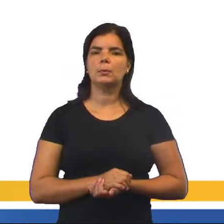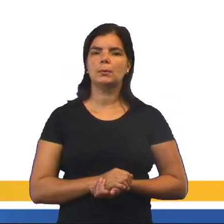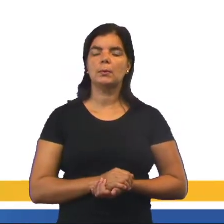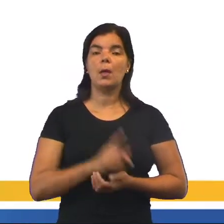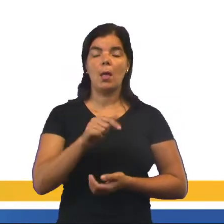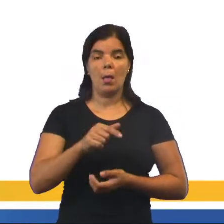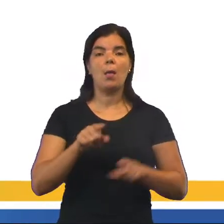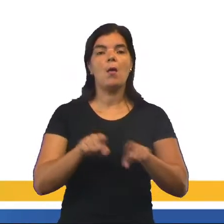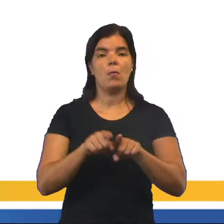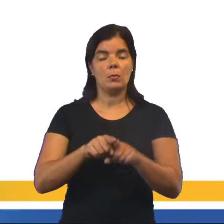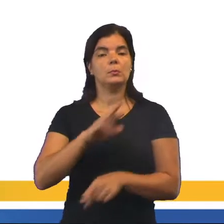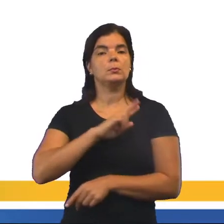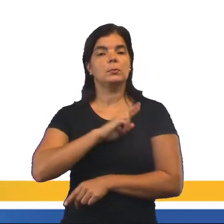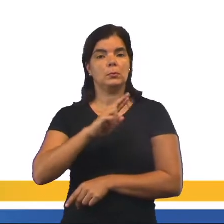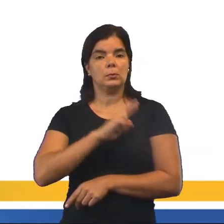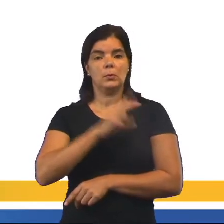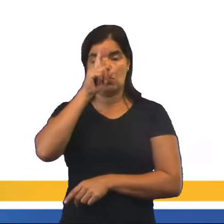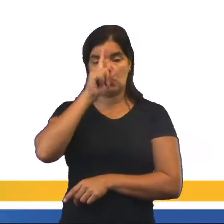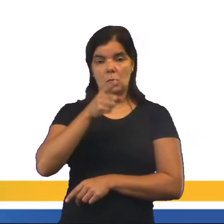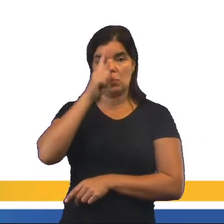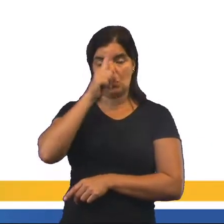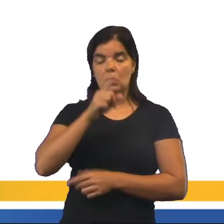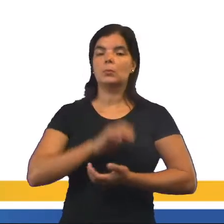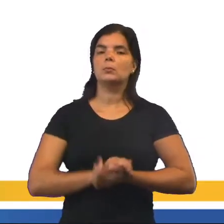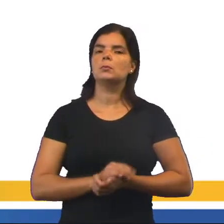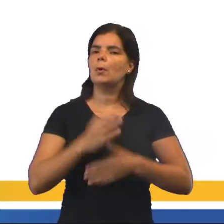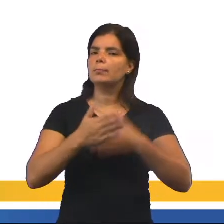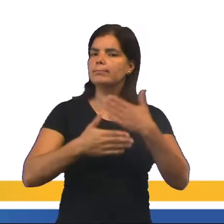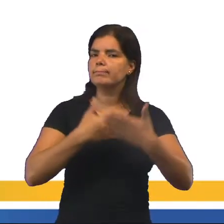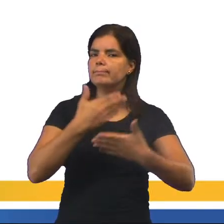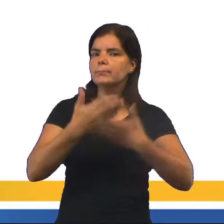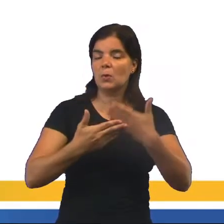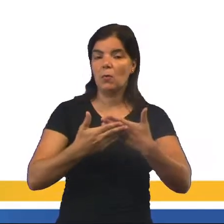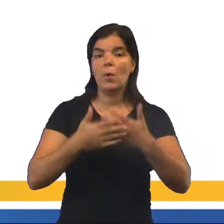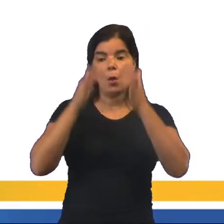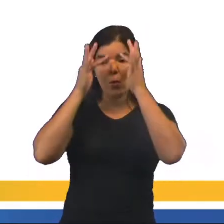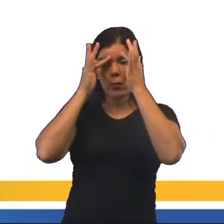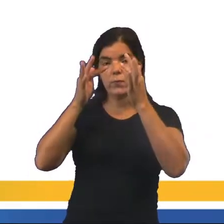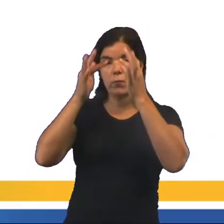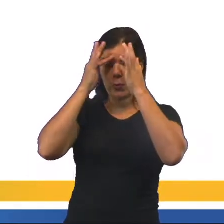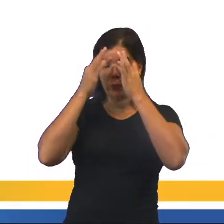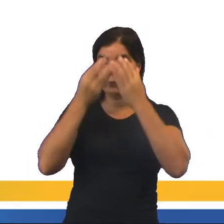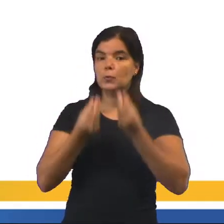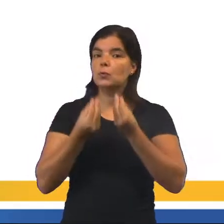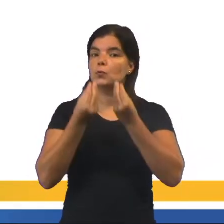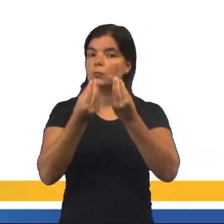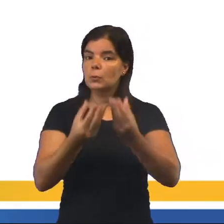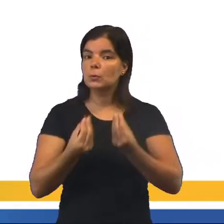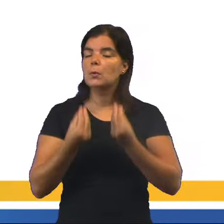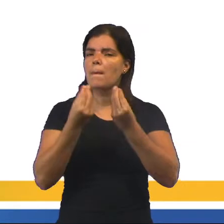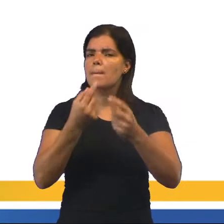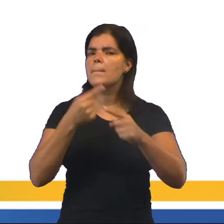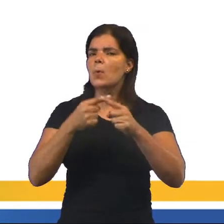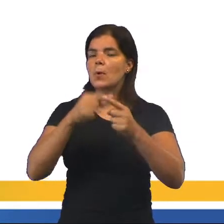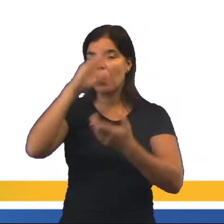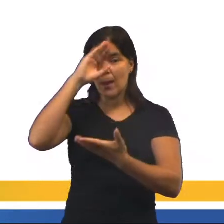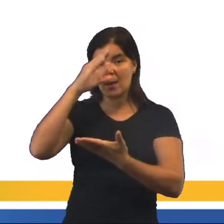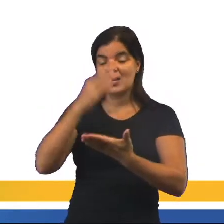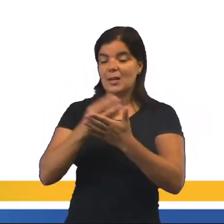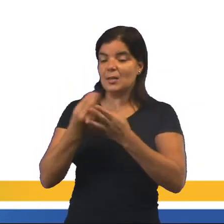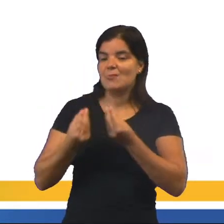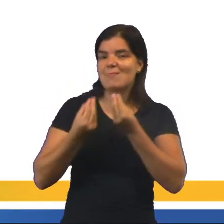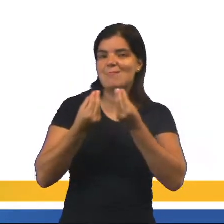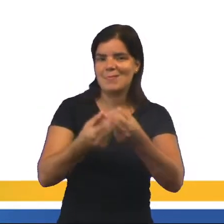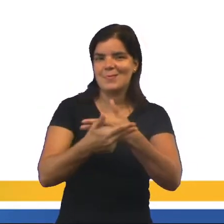ela era uma autoridade religiosa e ao passar do tempo, vários fiéis foram fazendo doações por conta que eles acreditavam que através das